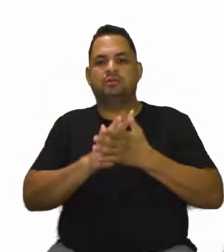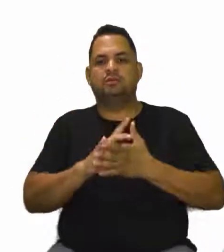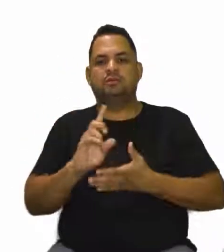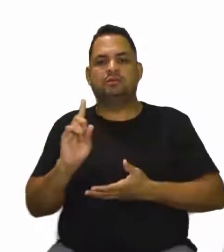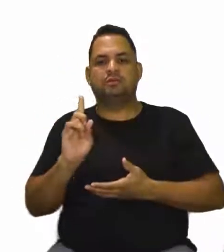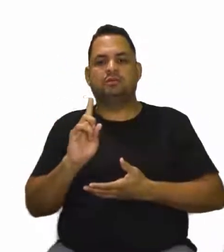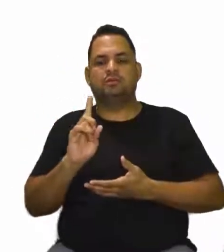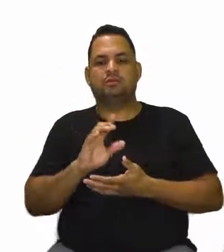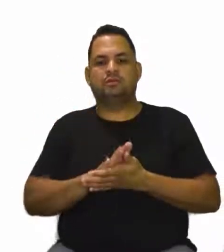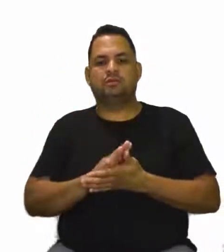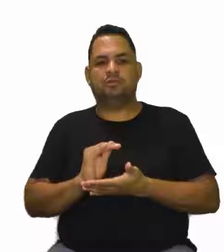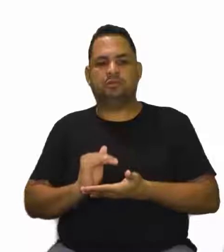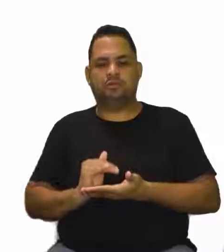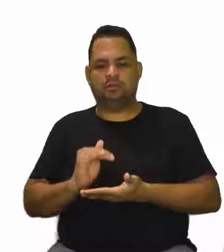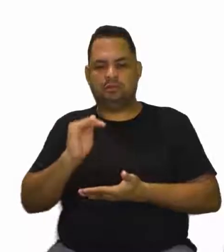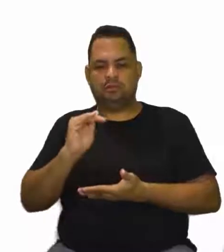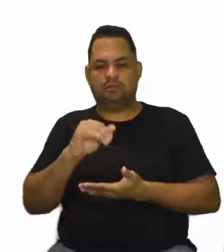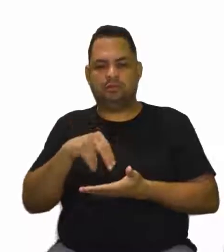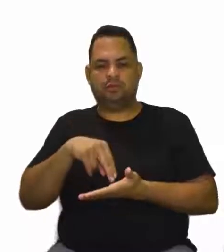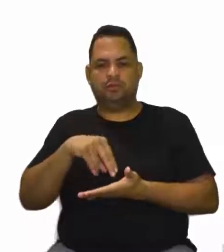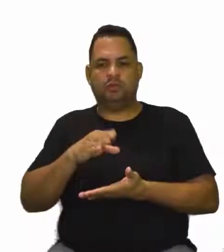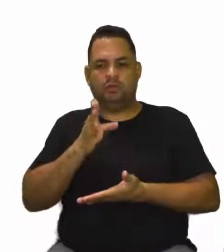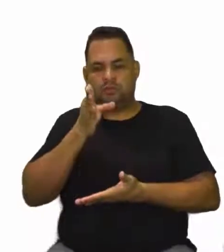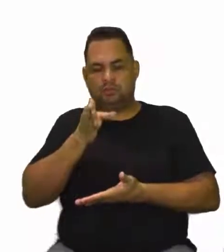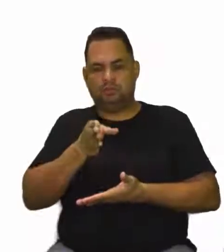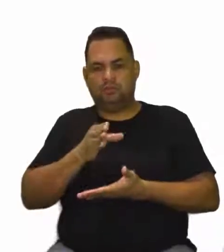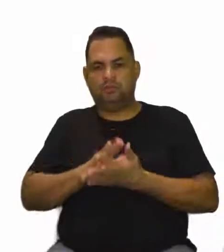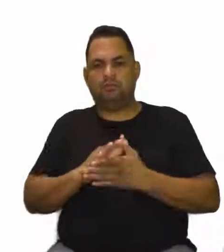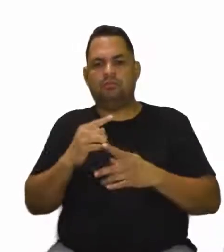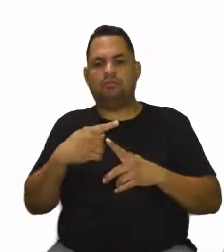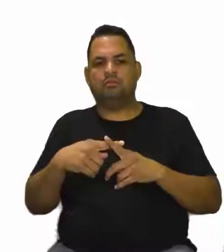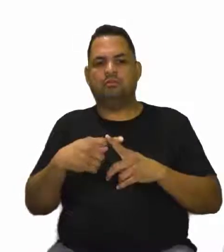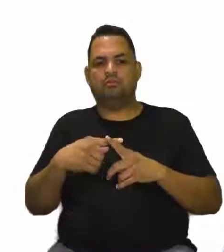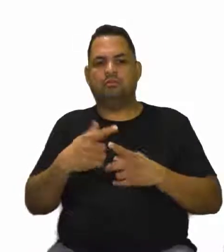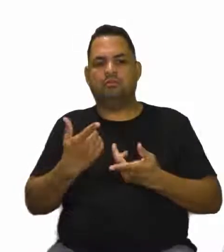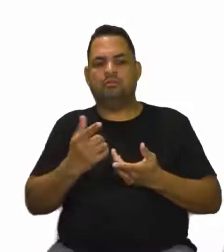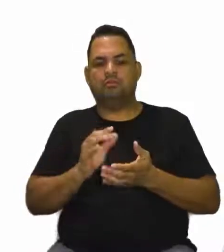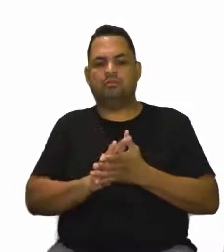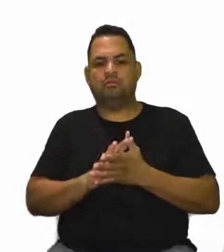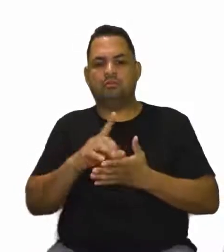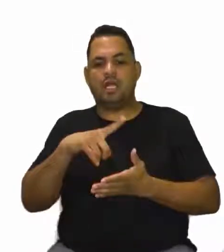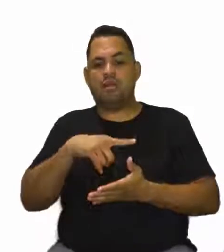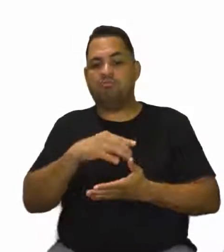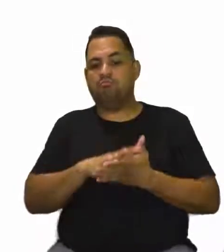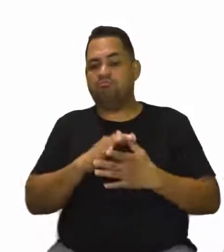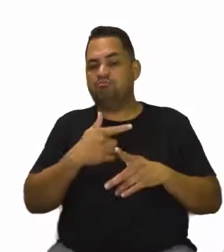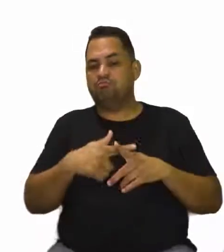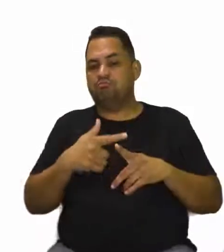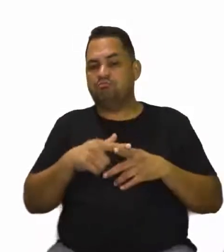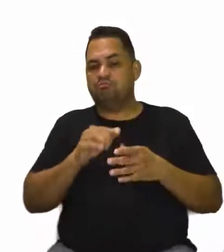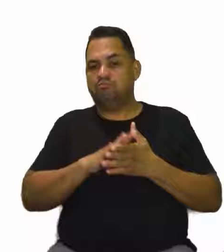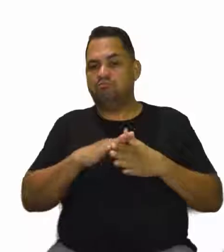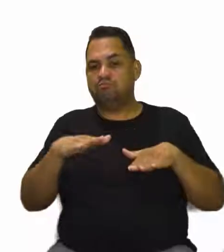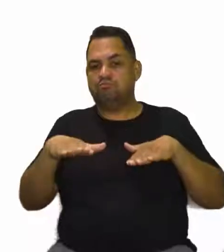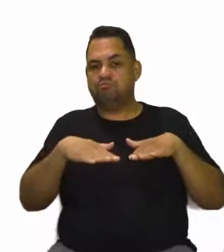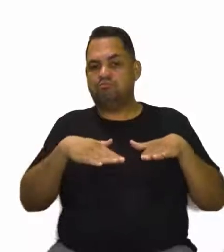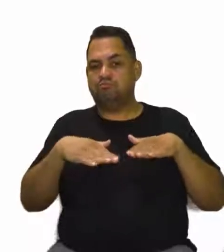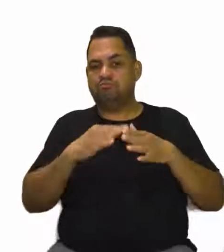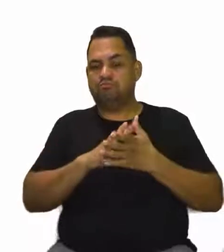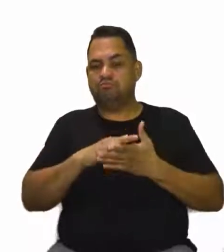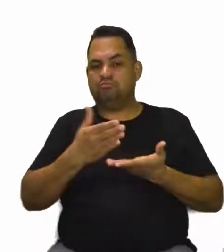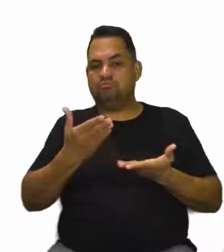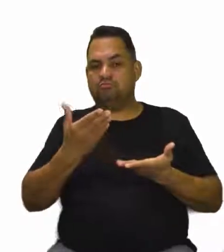vai passar o joelho da ponta do pé ali, porque se ele passar, prejudica a mobilidade do